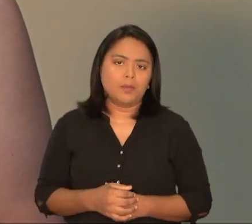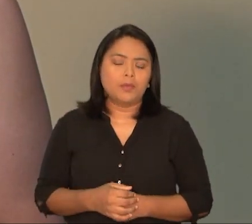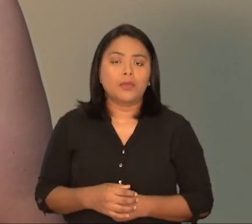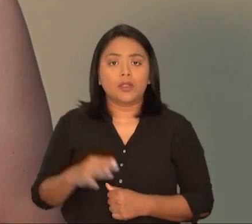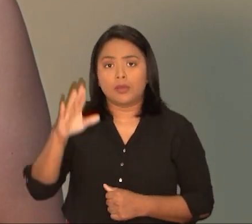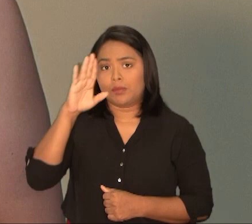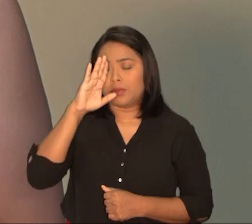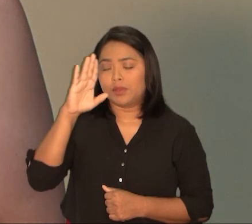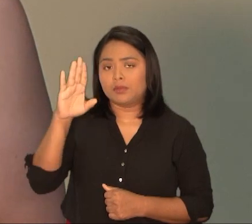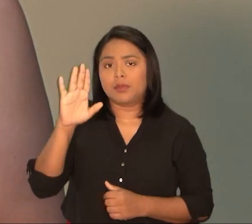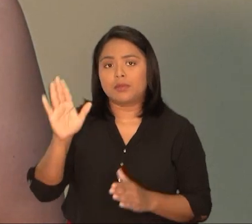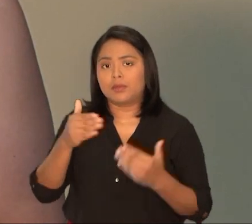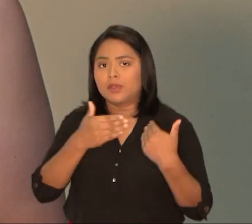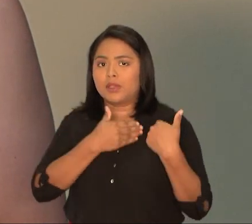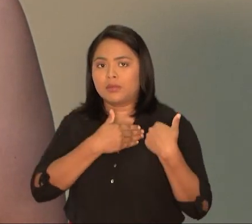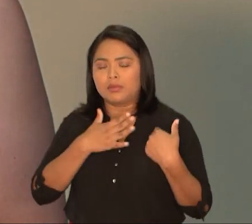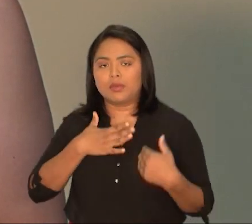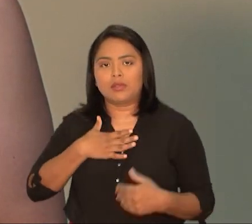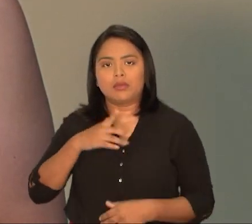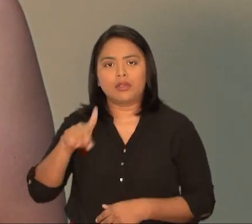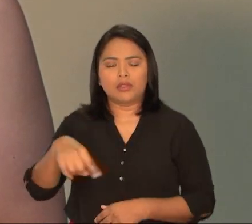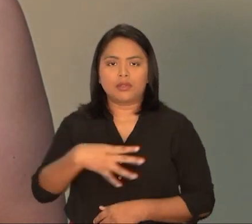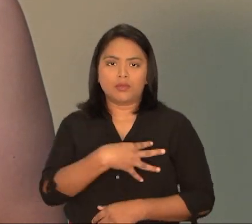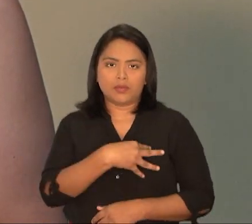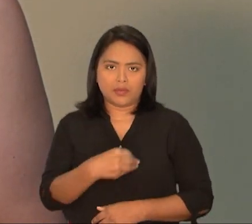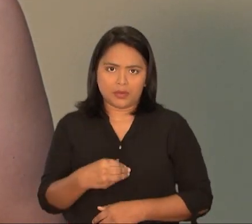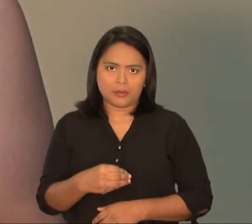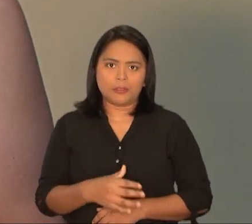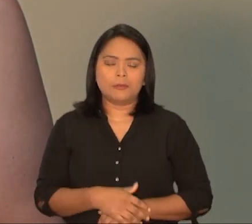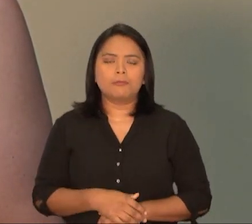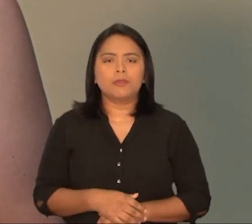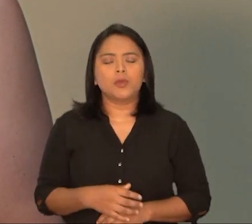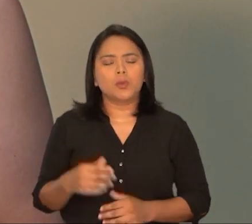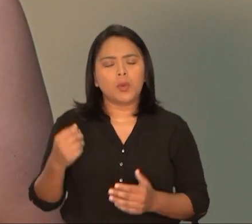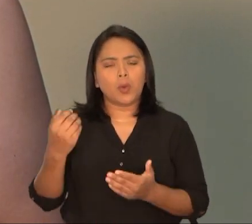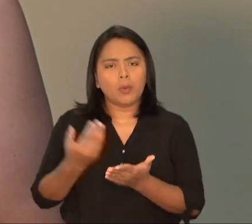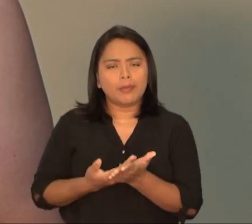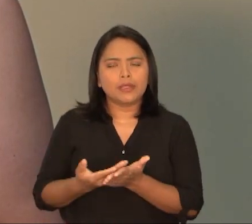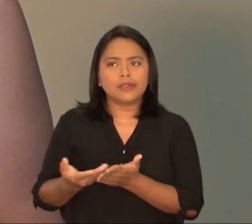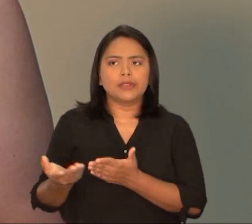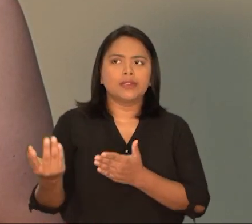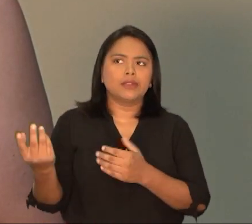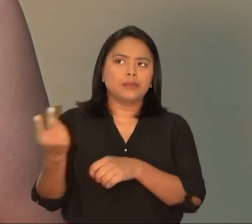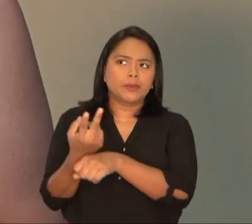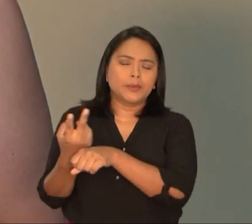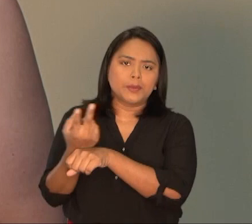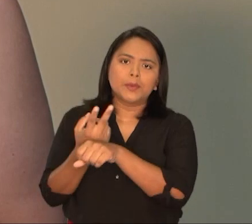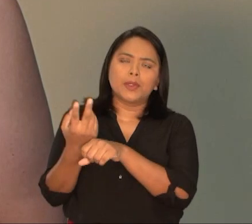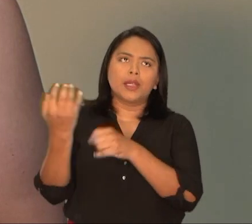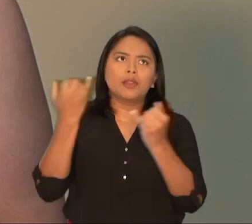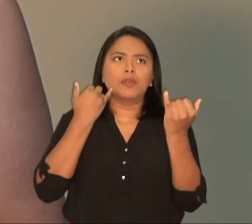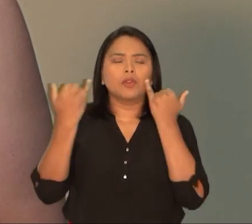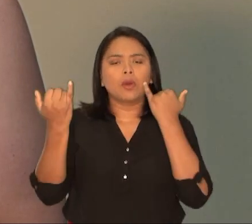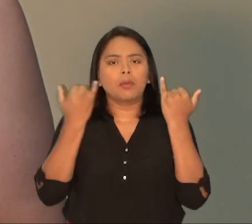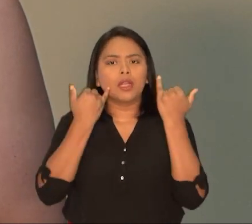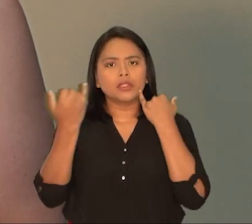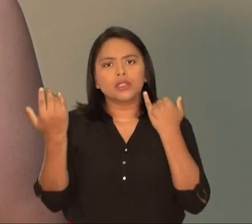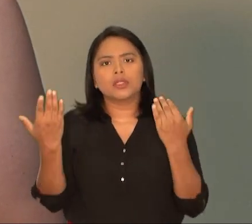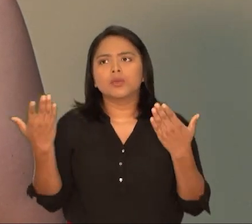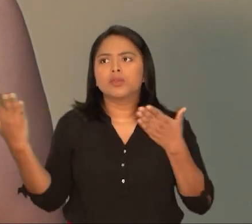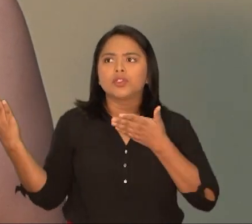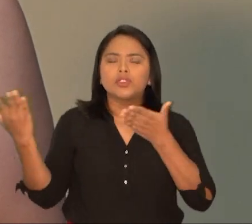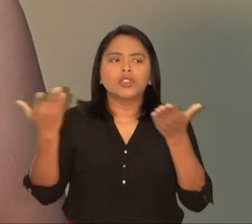hoje. E eu comecei a lutar, né? A buscar informação. Eu lembro que eu chegava com o médico e